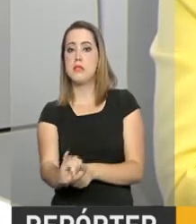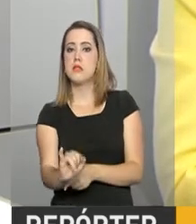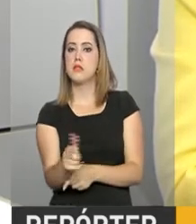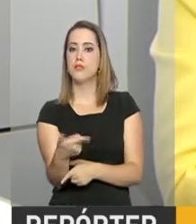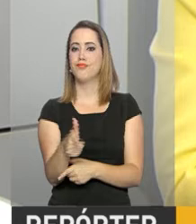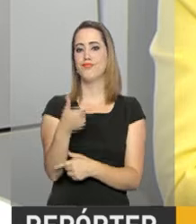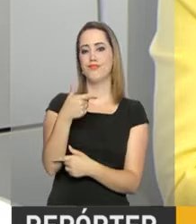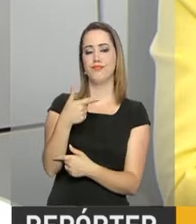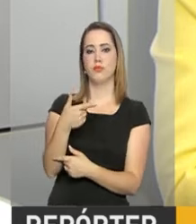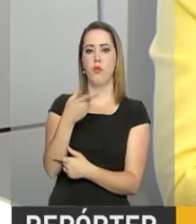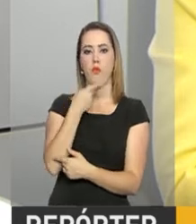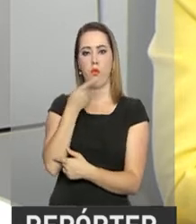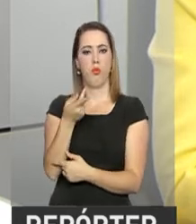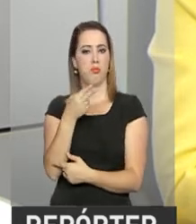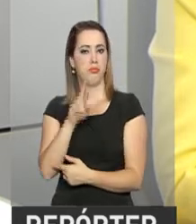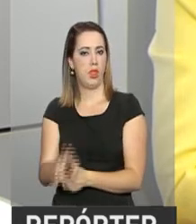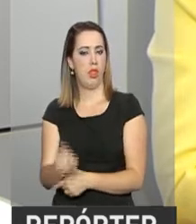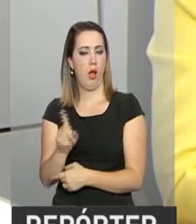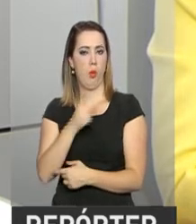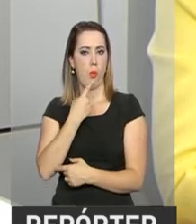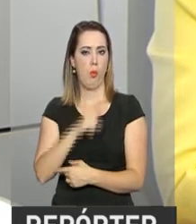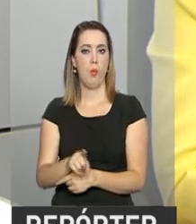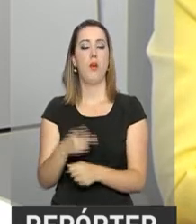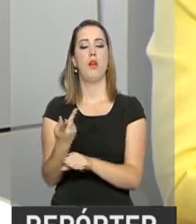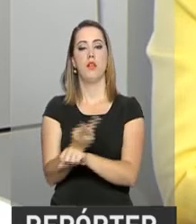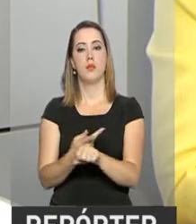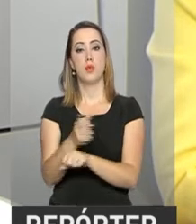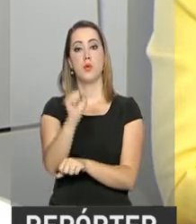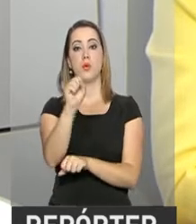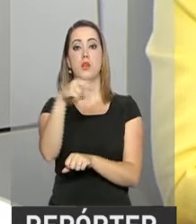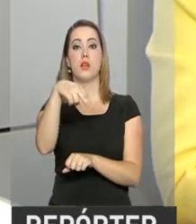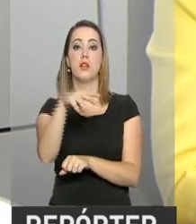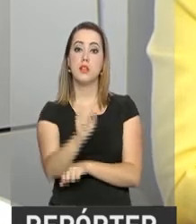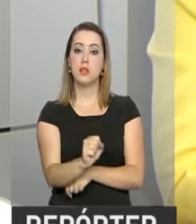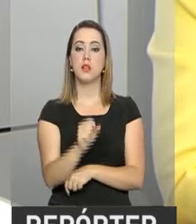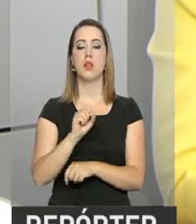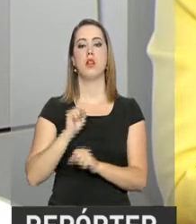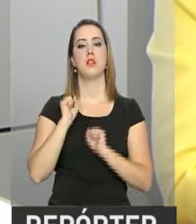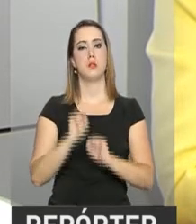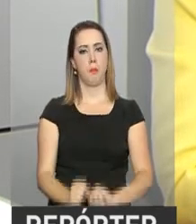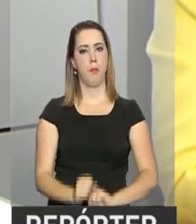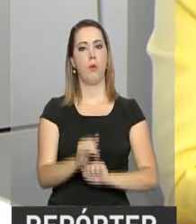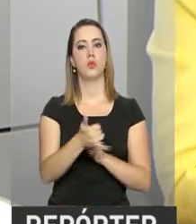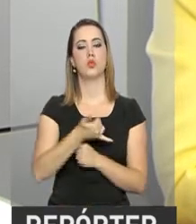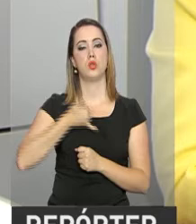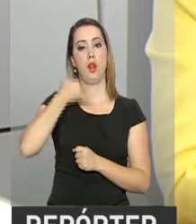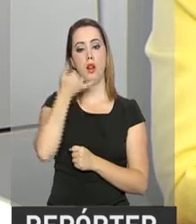então ele procura a agência através dos nossos canais de relacionamento,